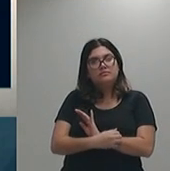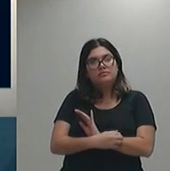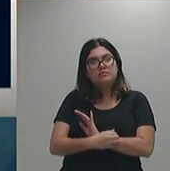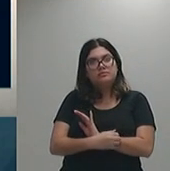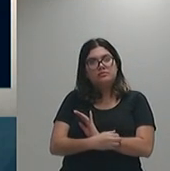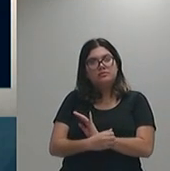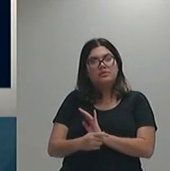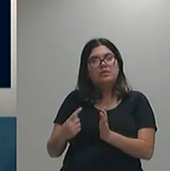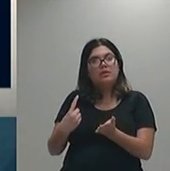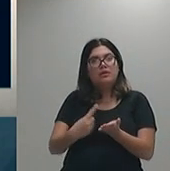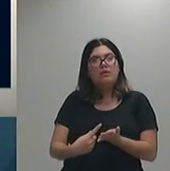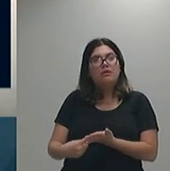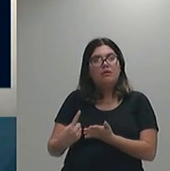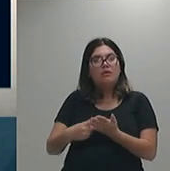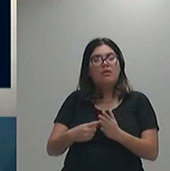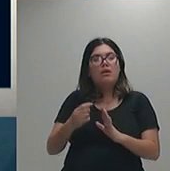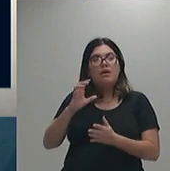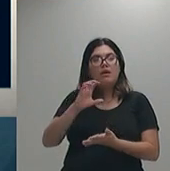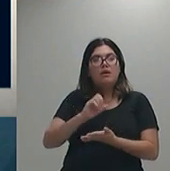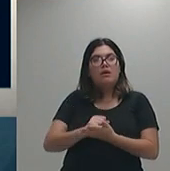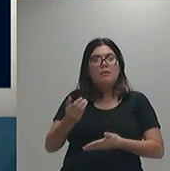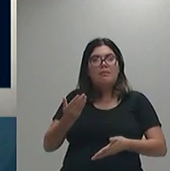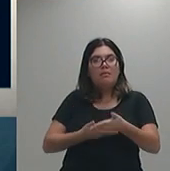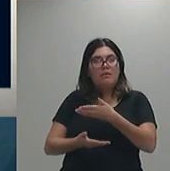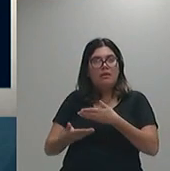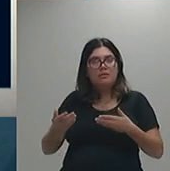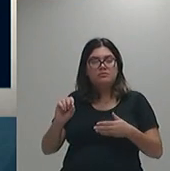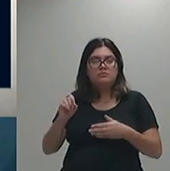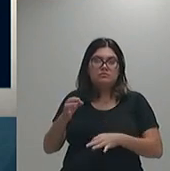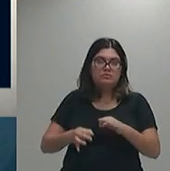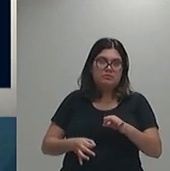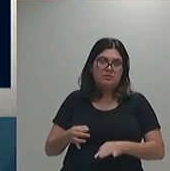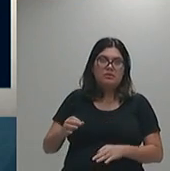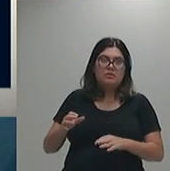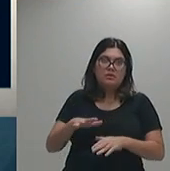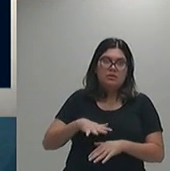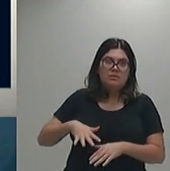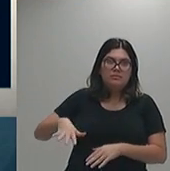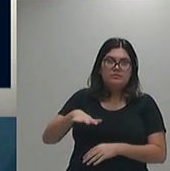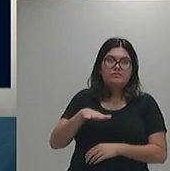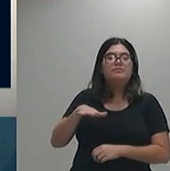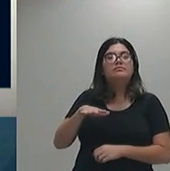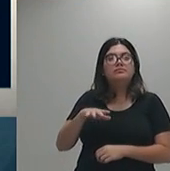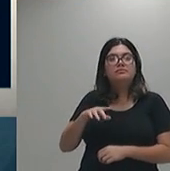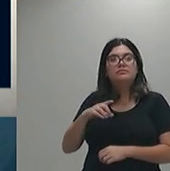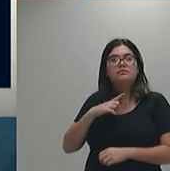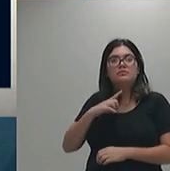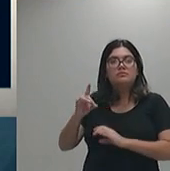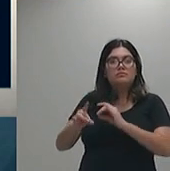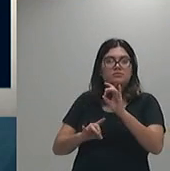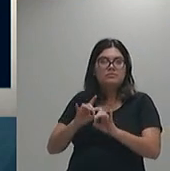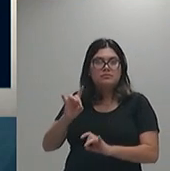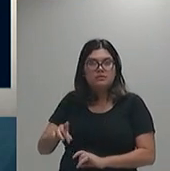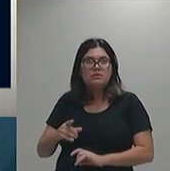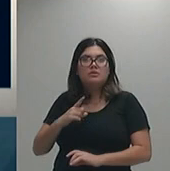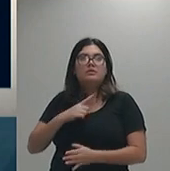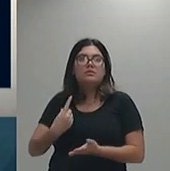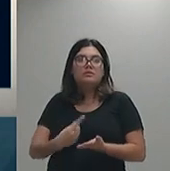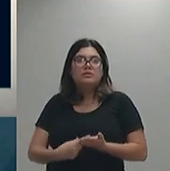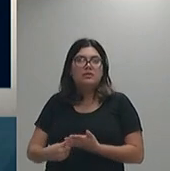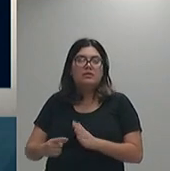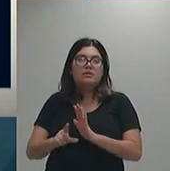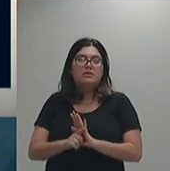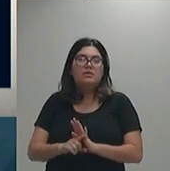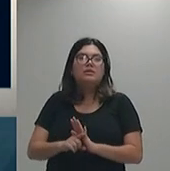sua aplicação nem sequer subsidiária arbitragem aliás ali de arbitragem Nos específicos casos que Prefeito aplicação do diploma processual